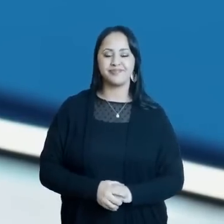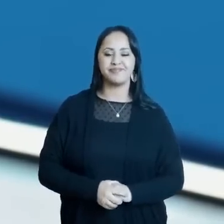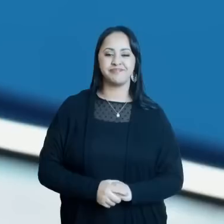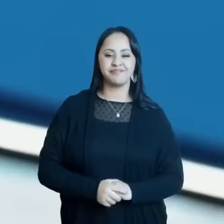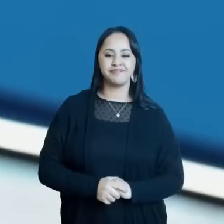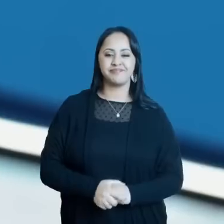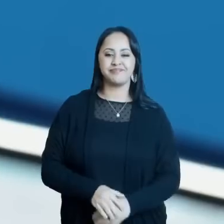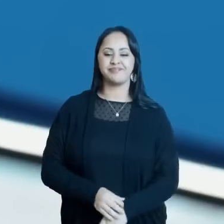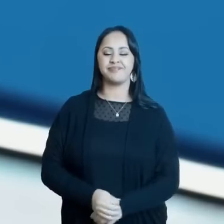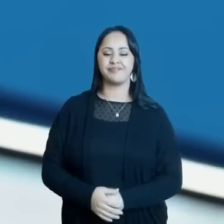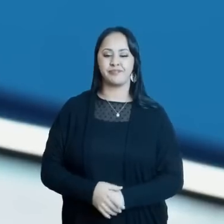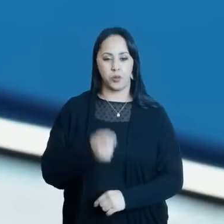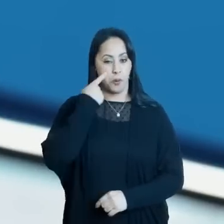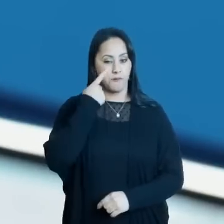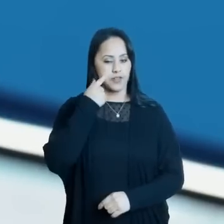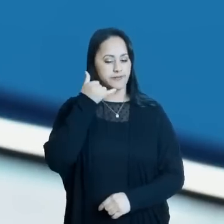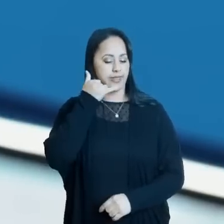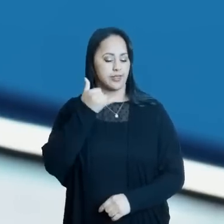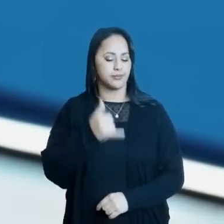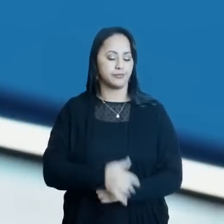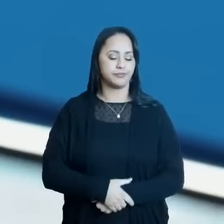Gustavo Lara. Vamos ver se ele vai atender.